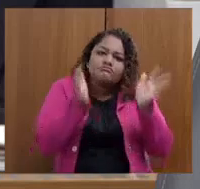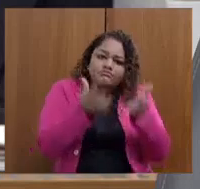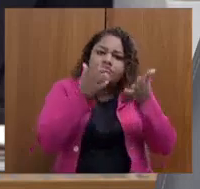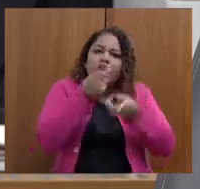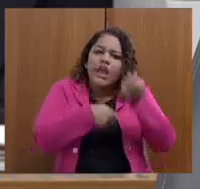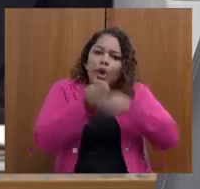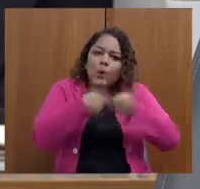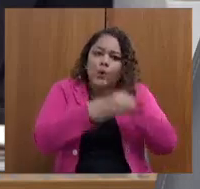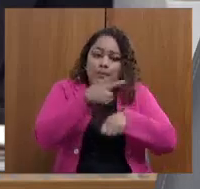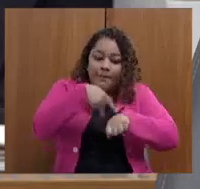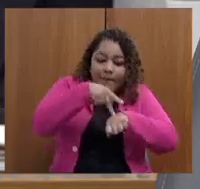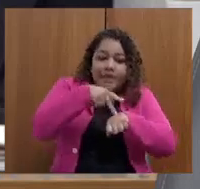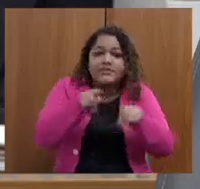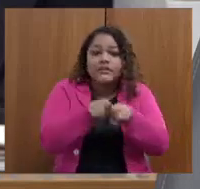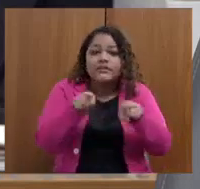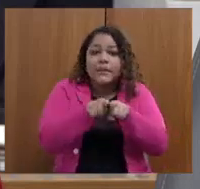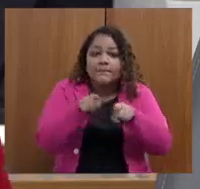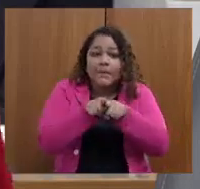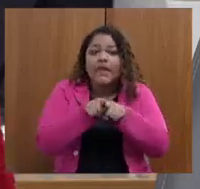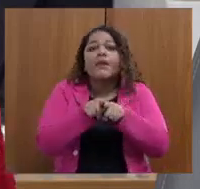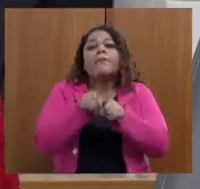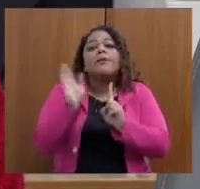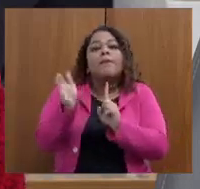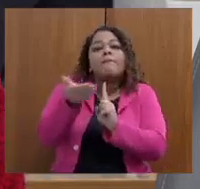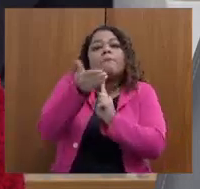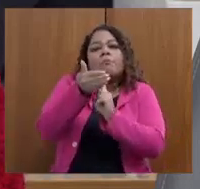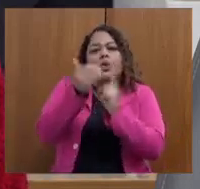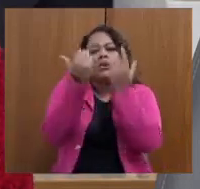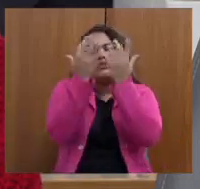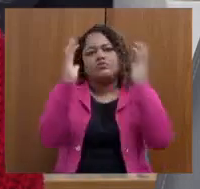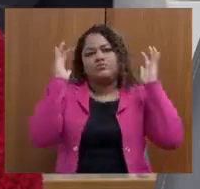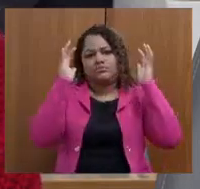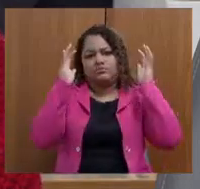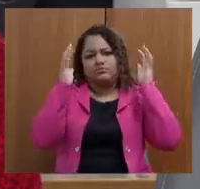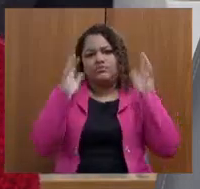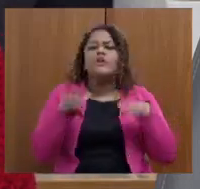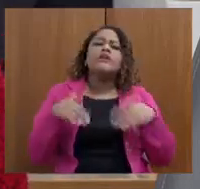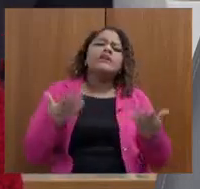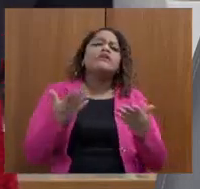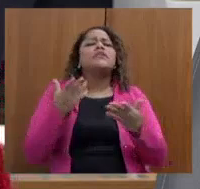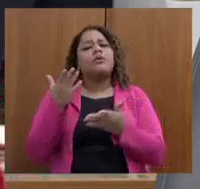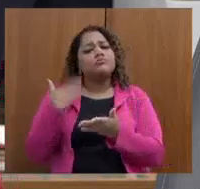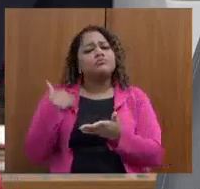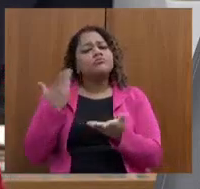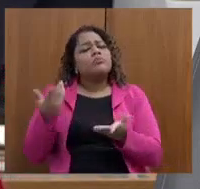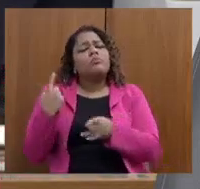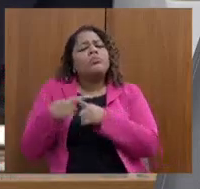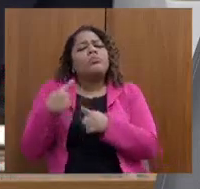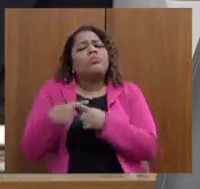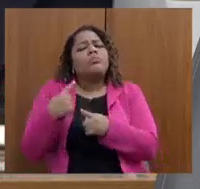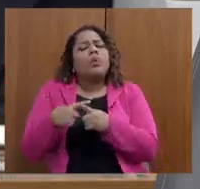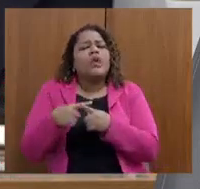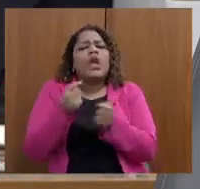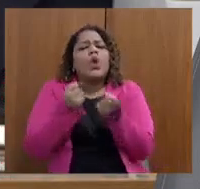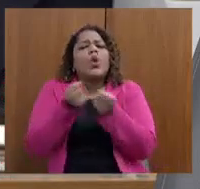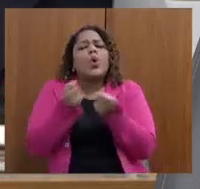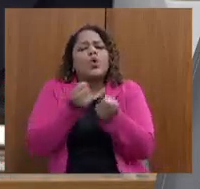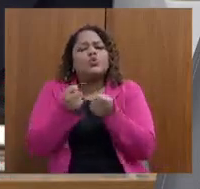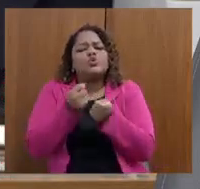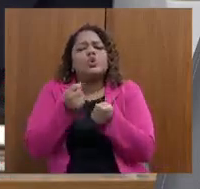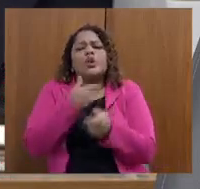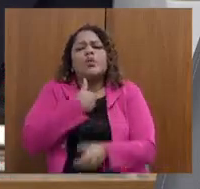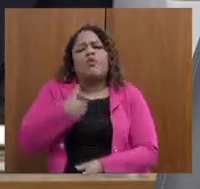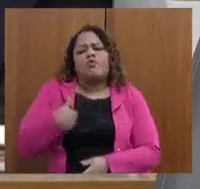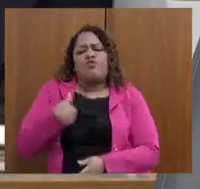propostas de parceria público-privada com controle estatal Porque que a gente tem que abrir mão desse controle estatal não é um debate de Comunismo não